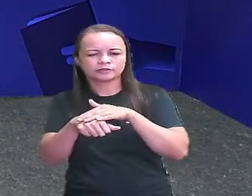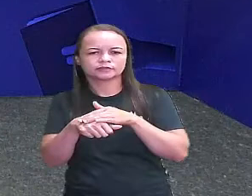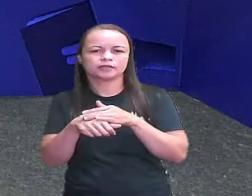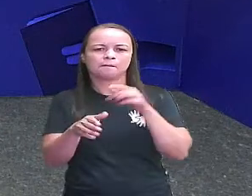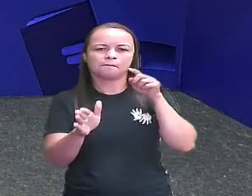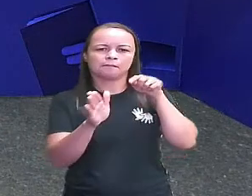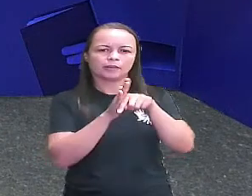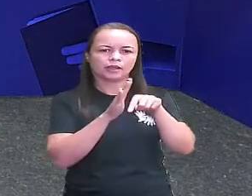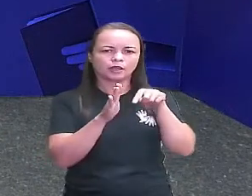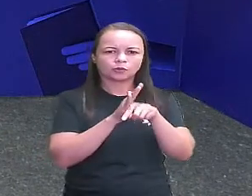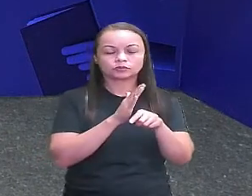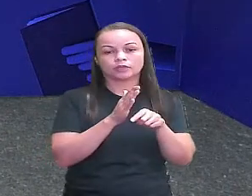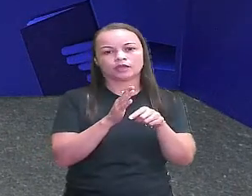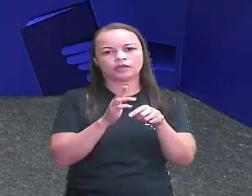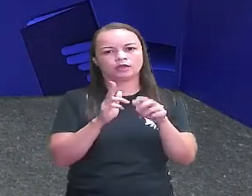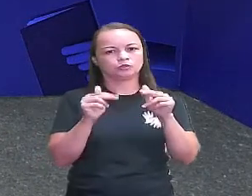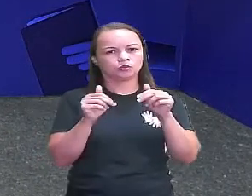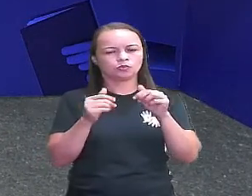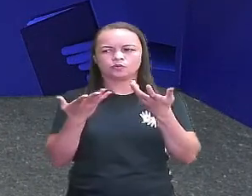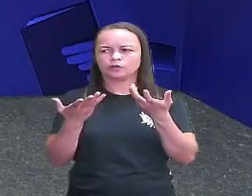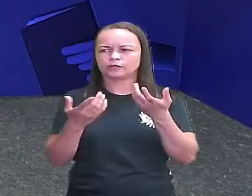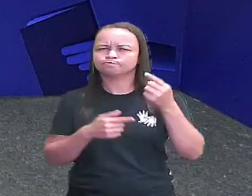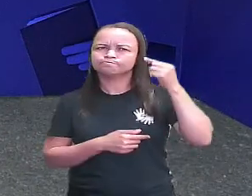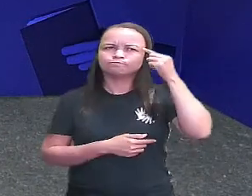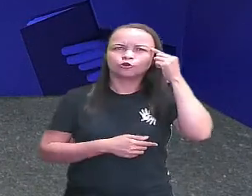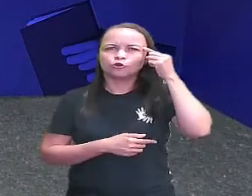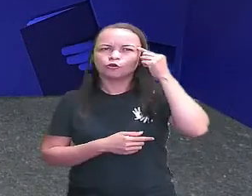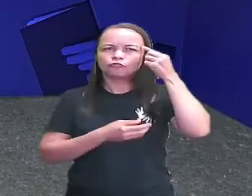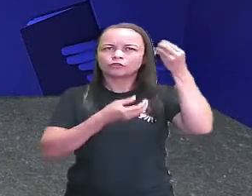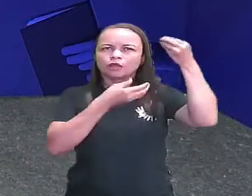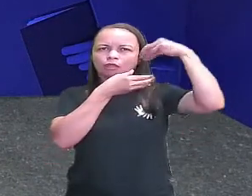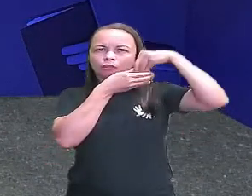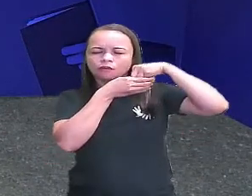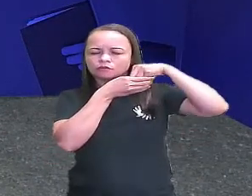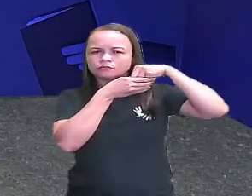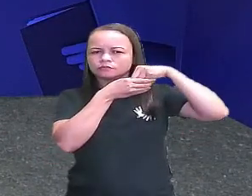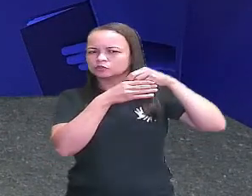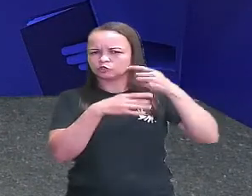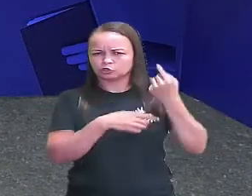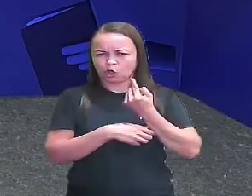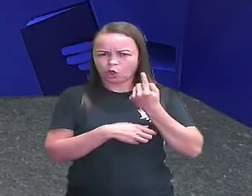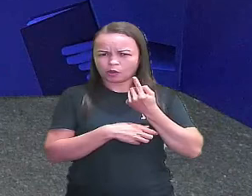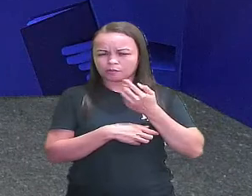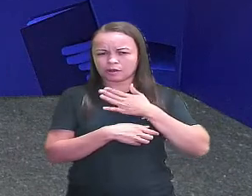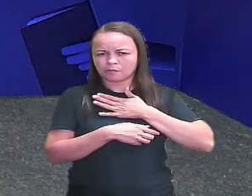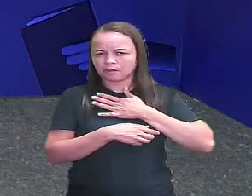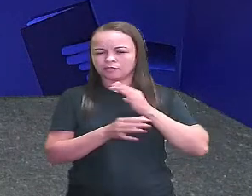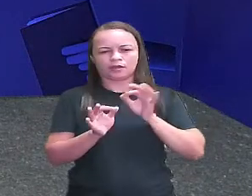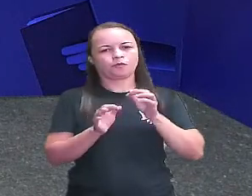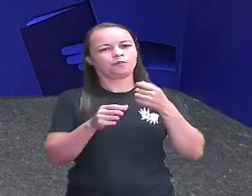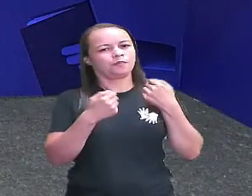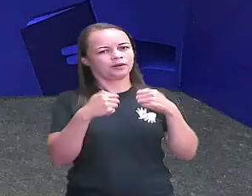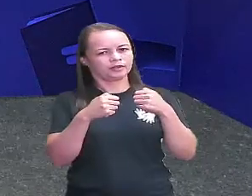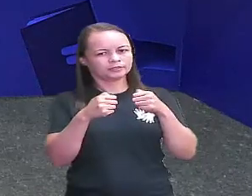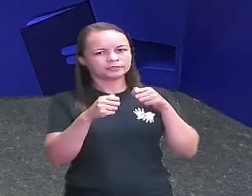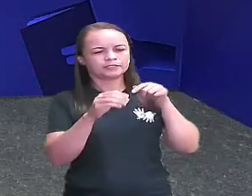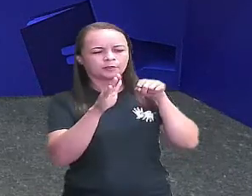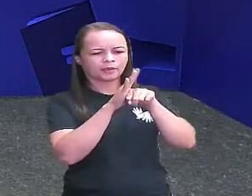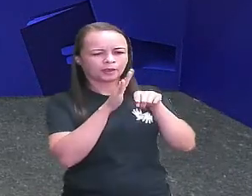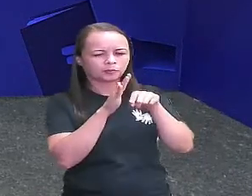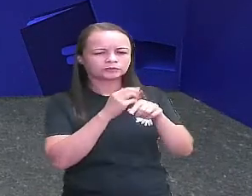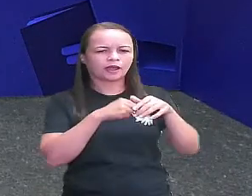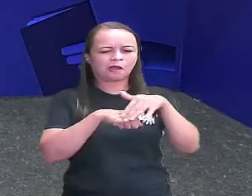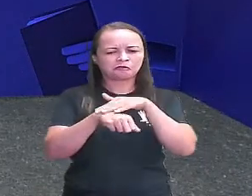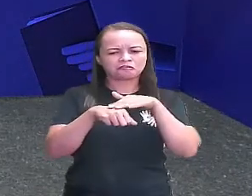perguntar, nunca guardar dúvida, a gente precisa, ó, conversar para poder